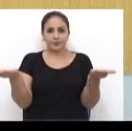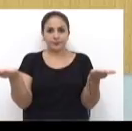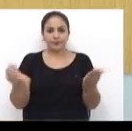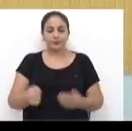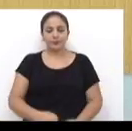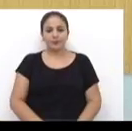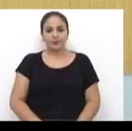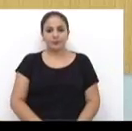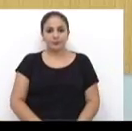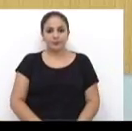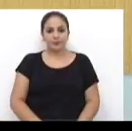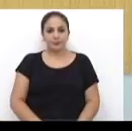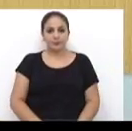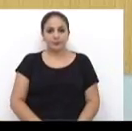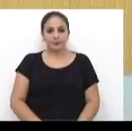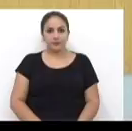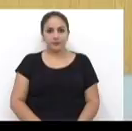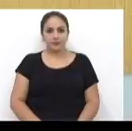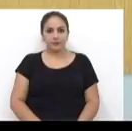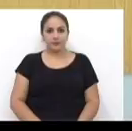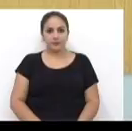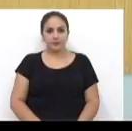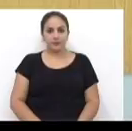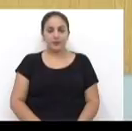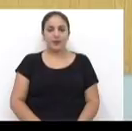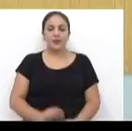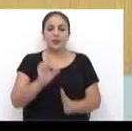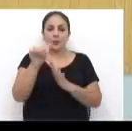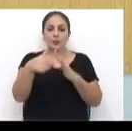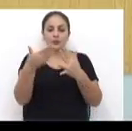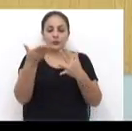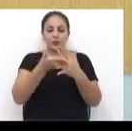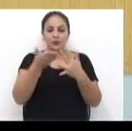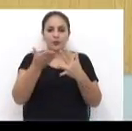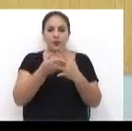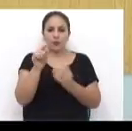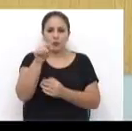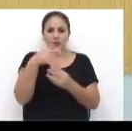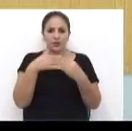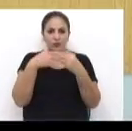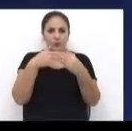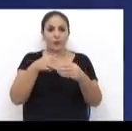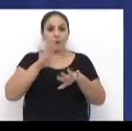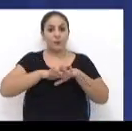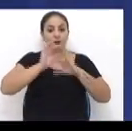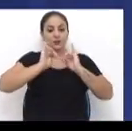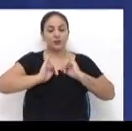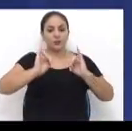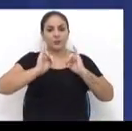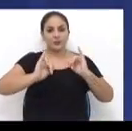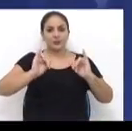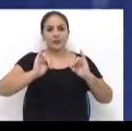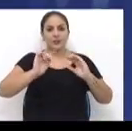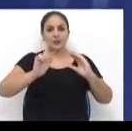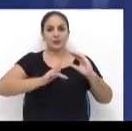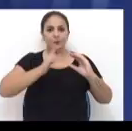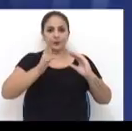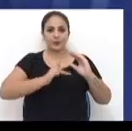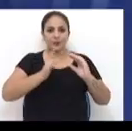www.portaldetran.com.br. E depois do intervalo, você acompanha outras notícias do Parlamento Municipal.